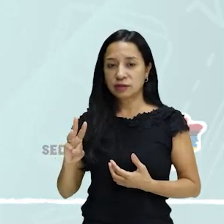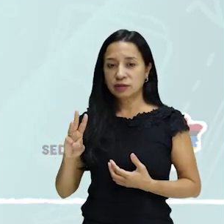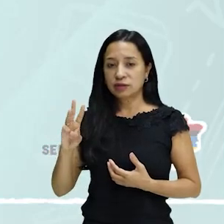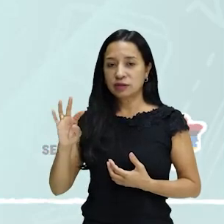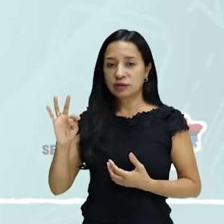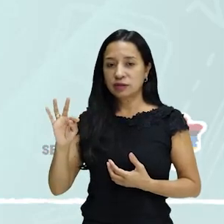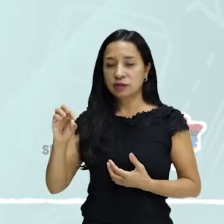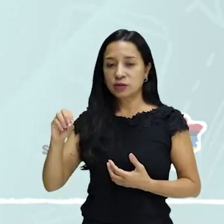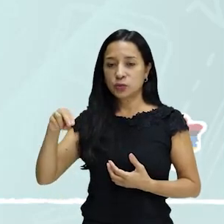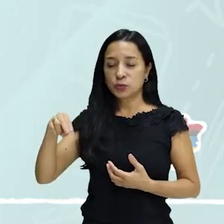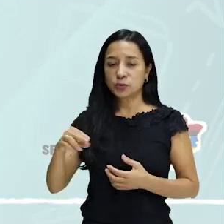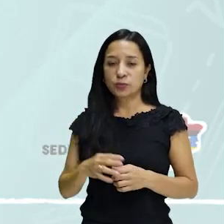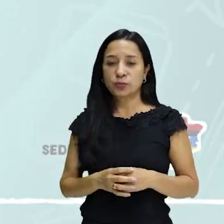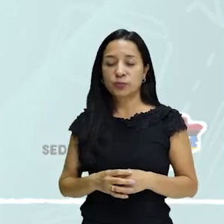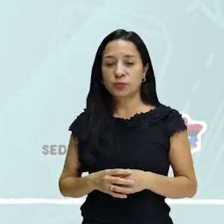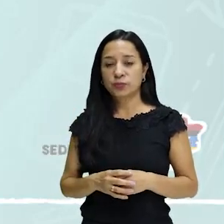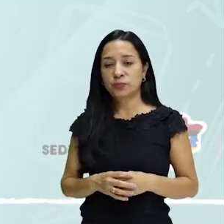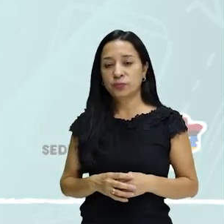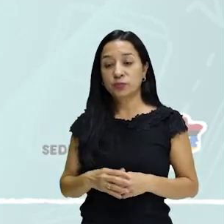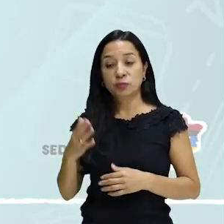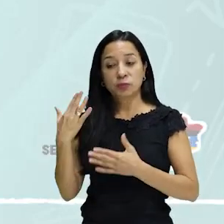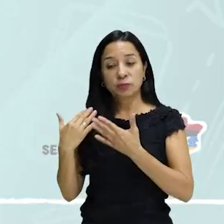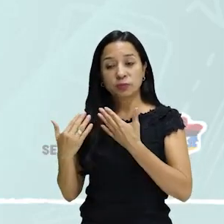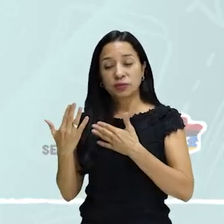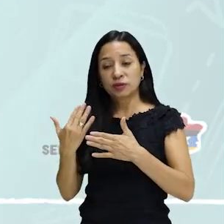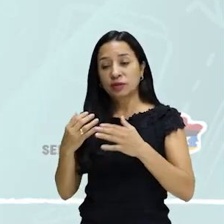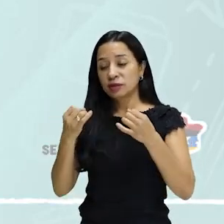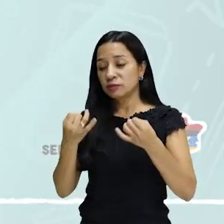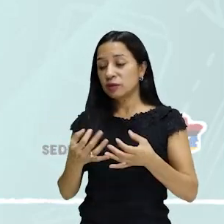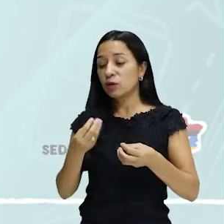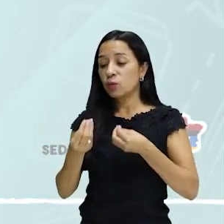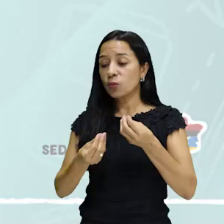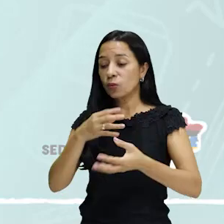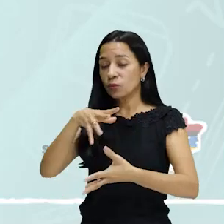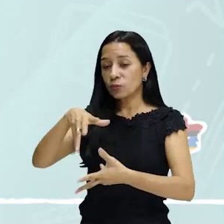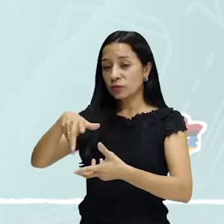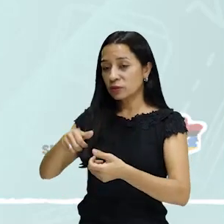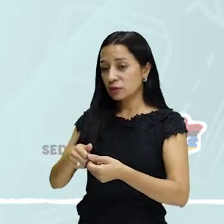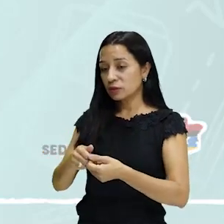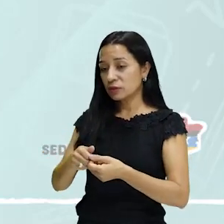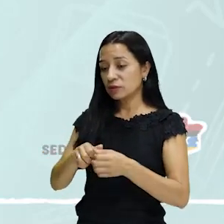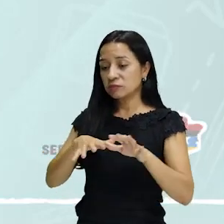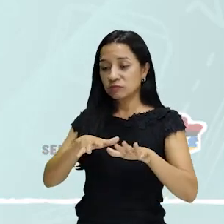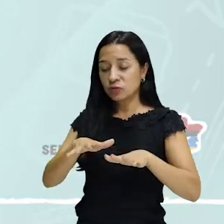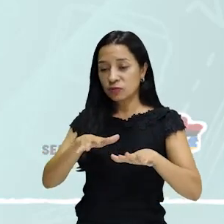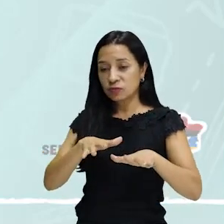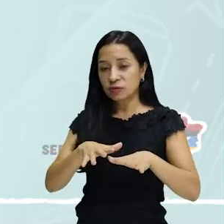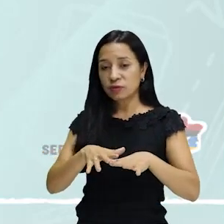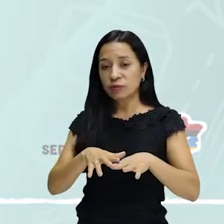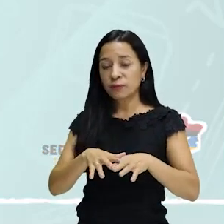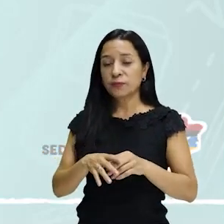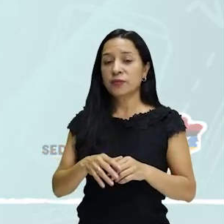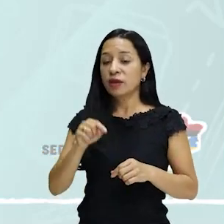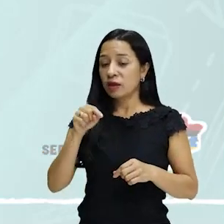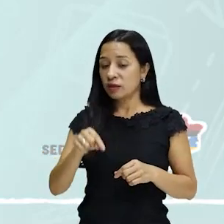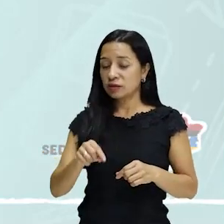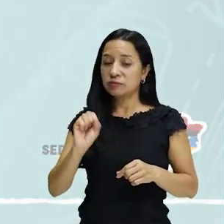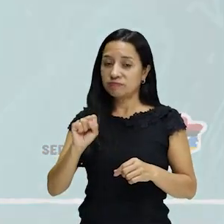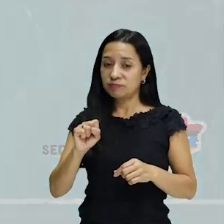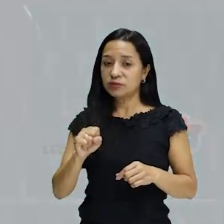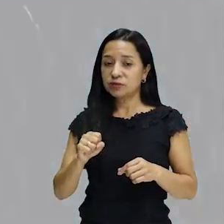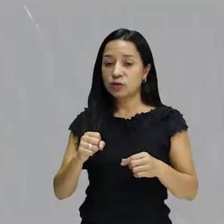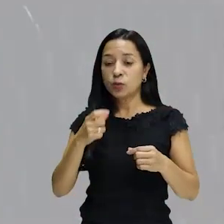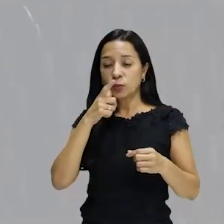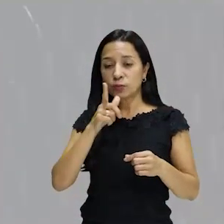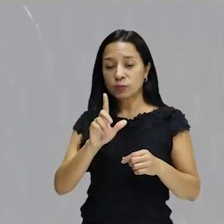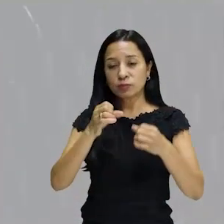explicava como os planetas se moviam, mas não explicava por que se moviam, né? Daquela forma. Já Newton não. Newton ele consegue explicar.